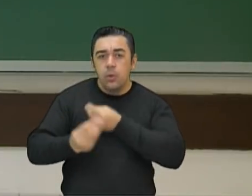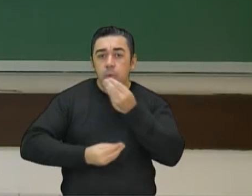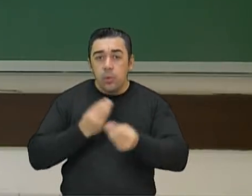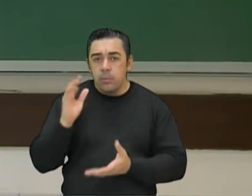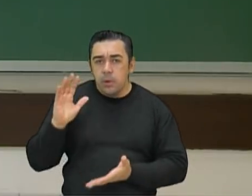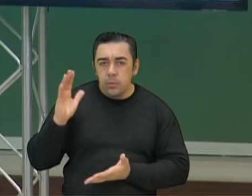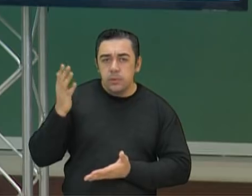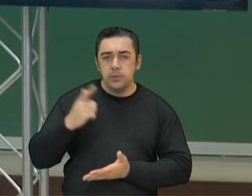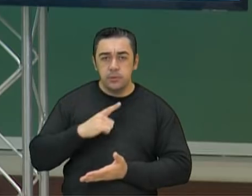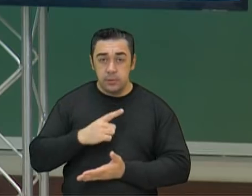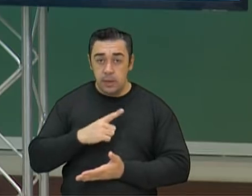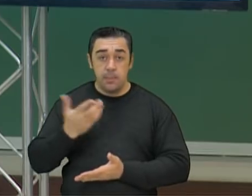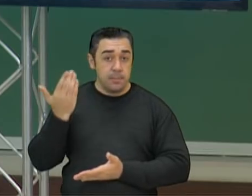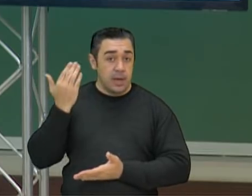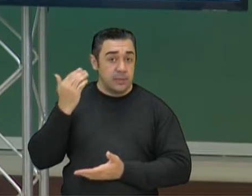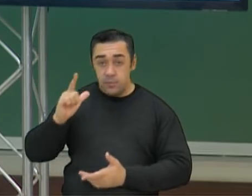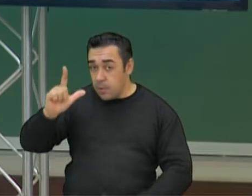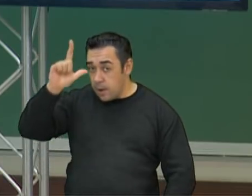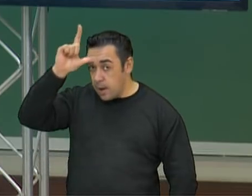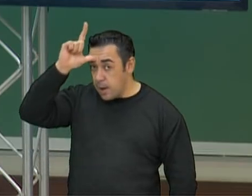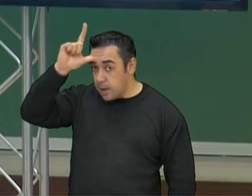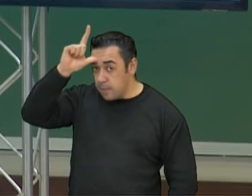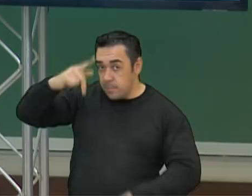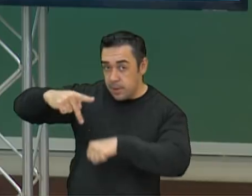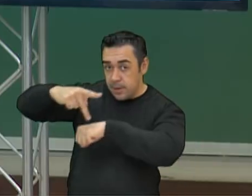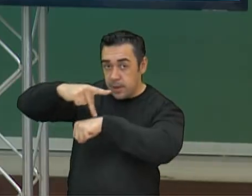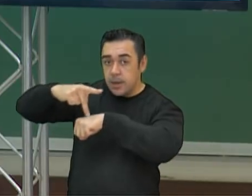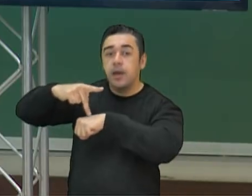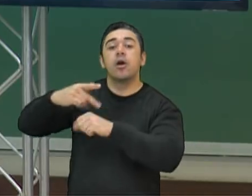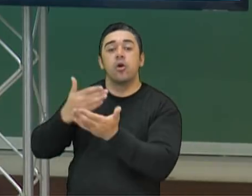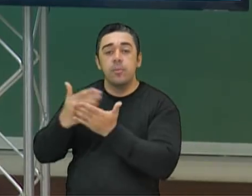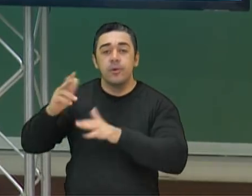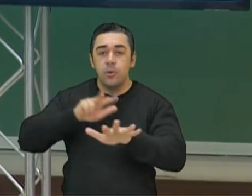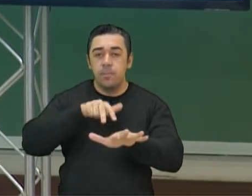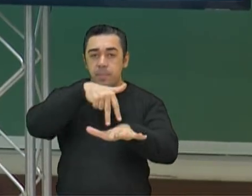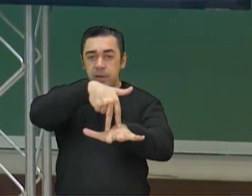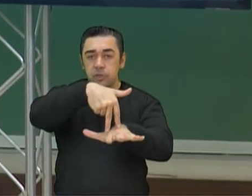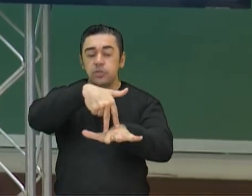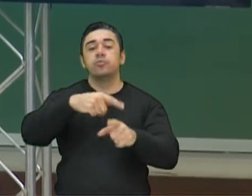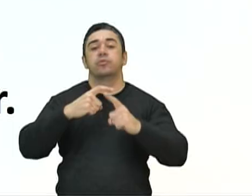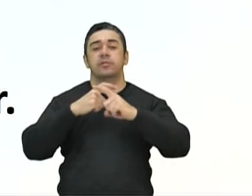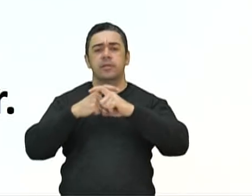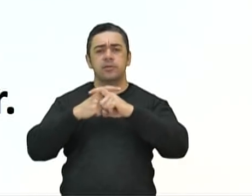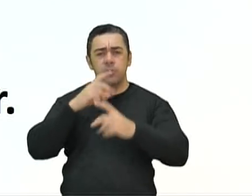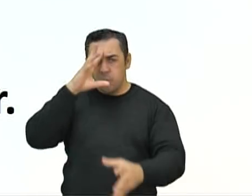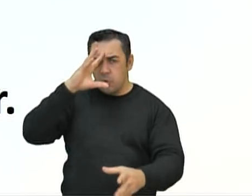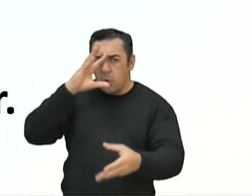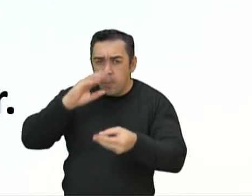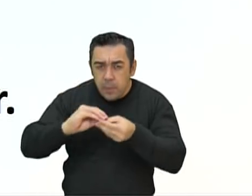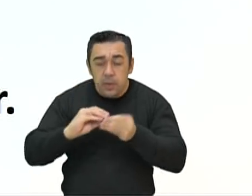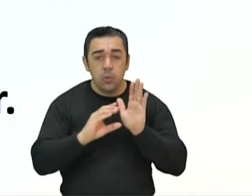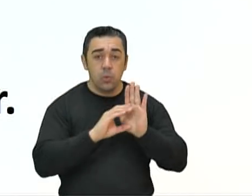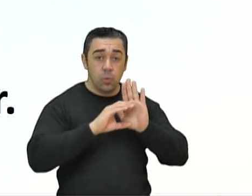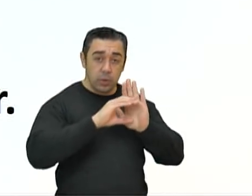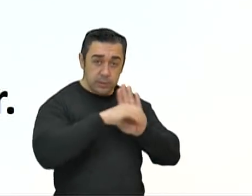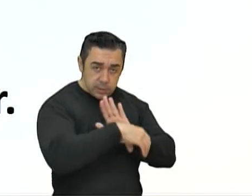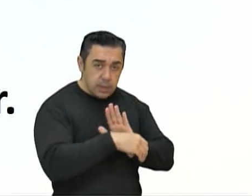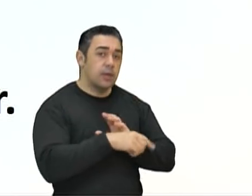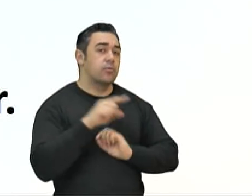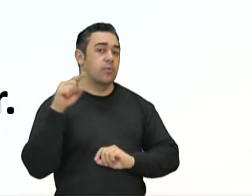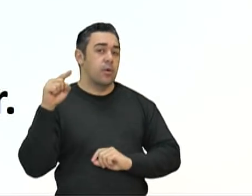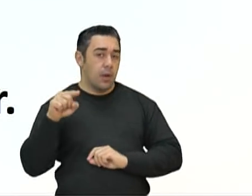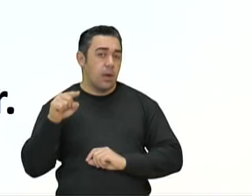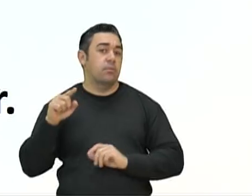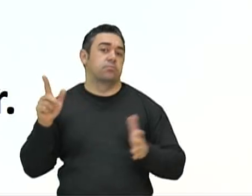na Alemanha em que o nazismo chegou ao governo, compreender os conceitos definidos pelo